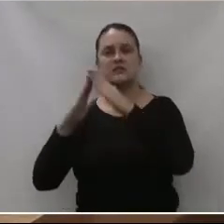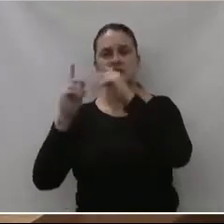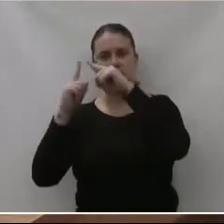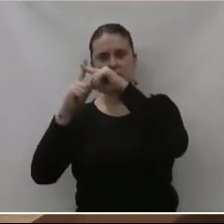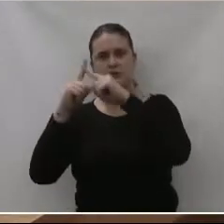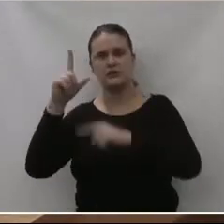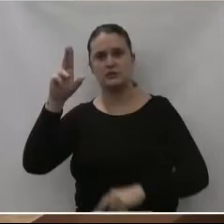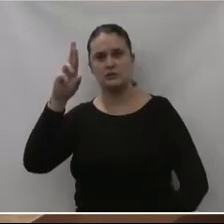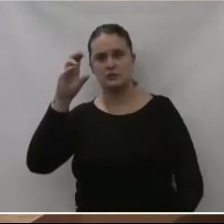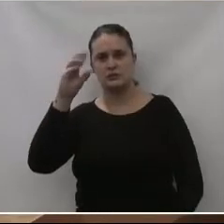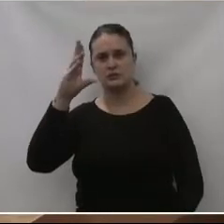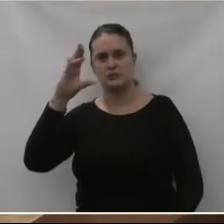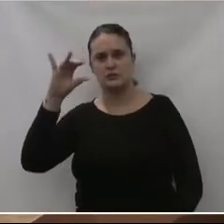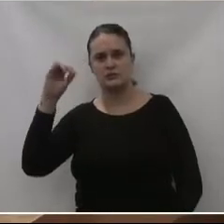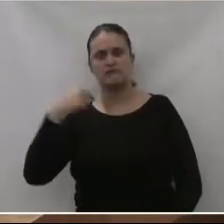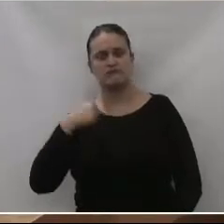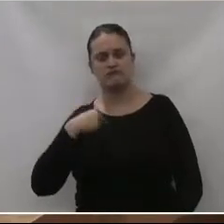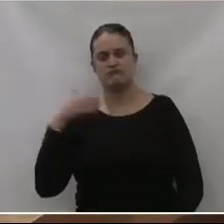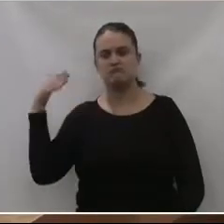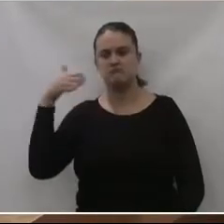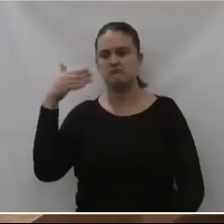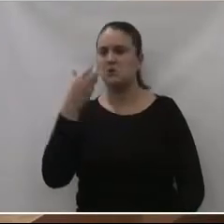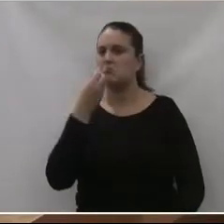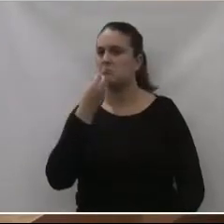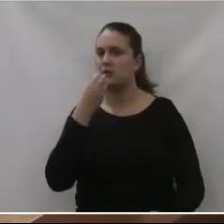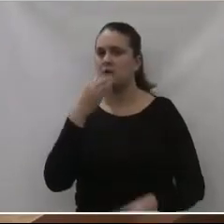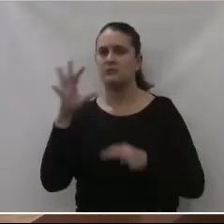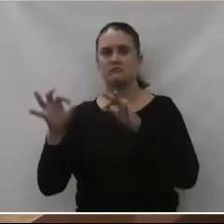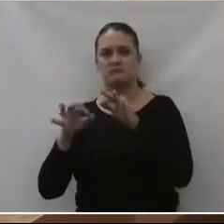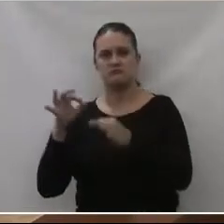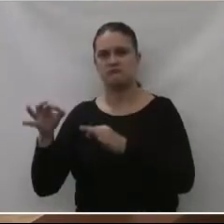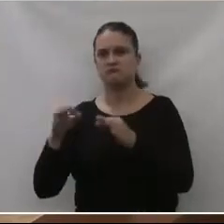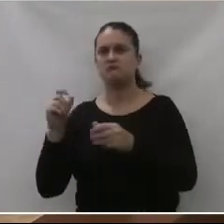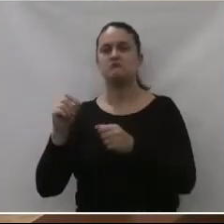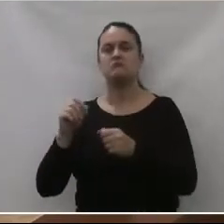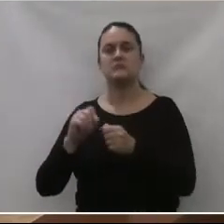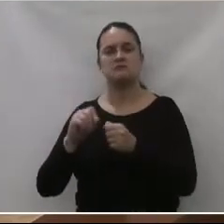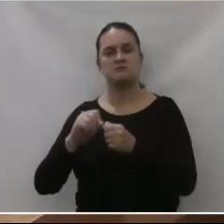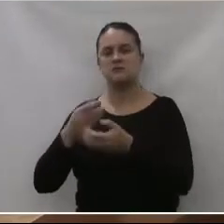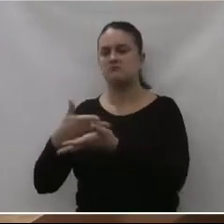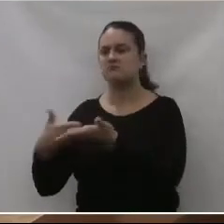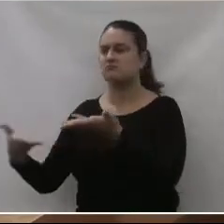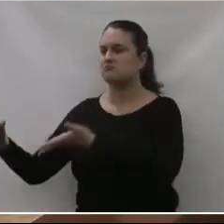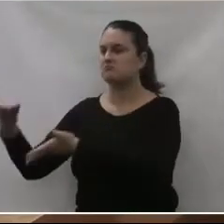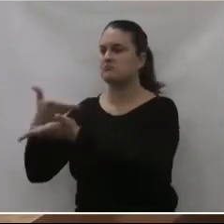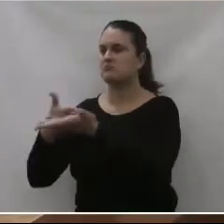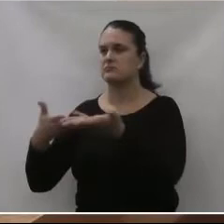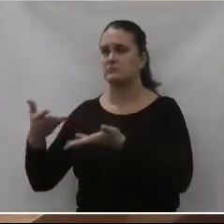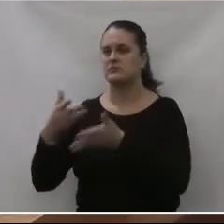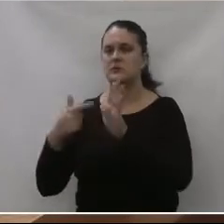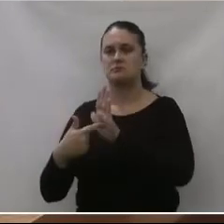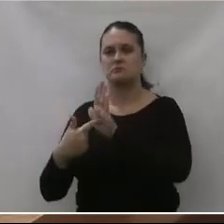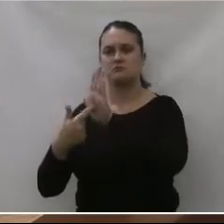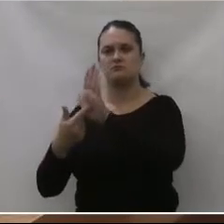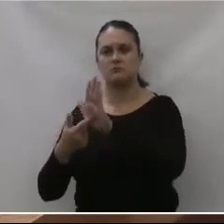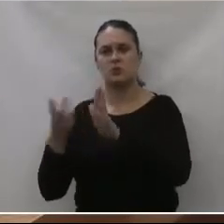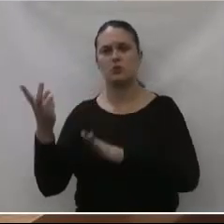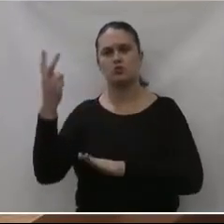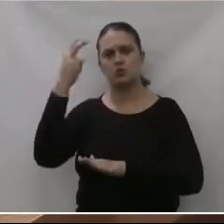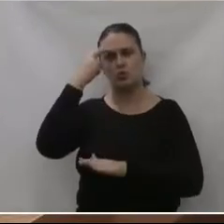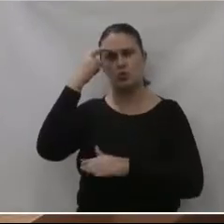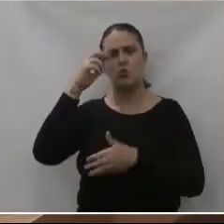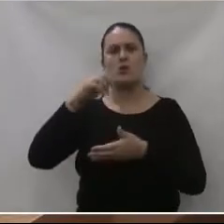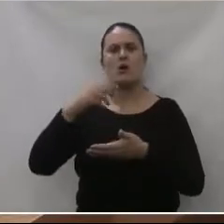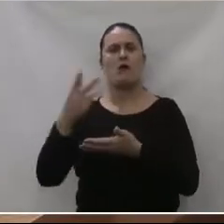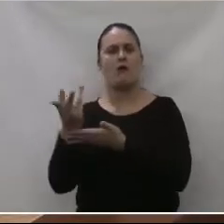participei. Muito bem organizado, ele proporcionou a todos que estavam lá apresentações,